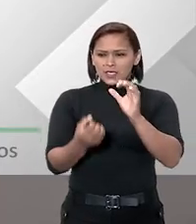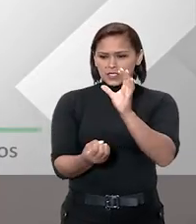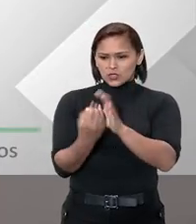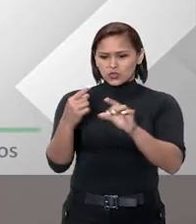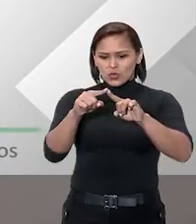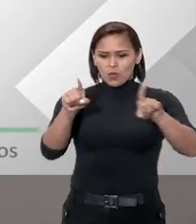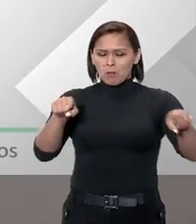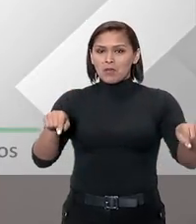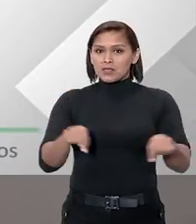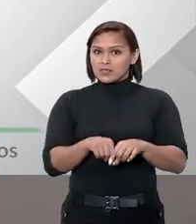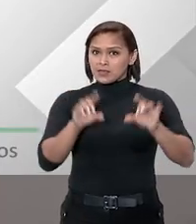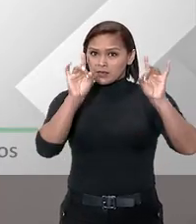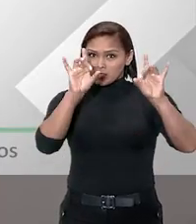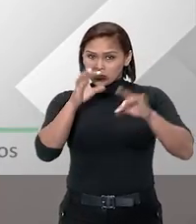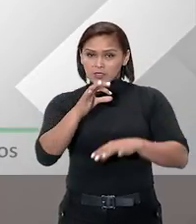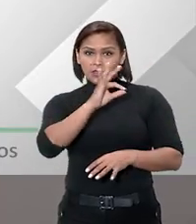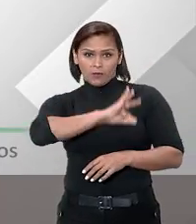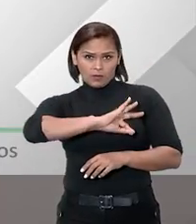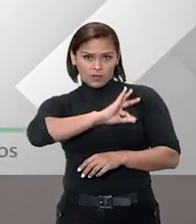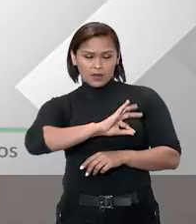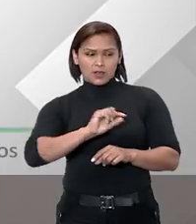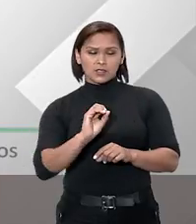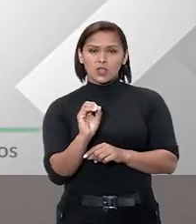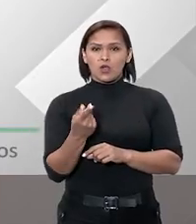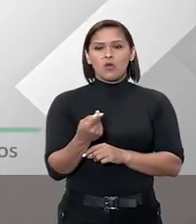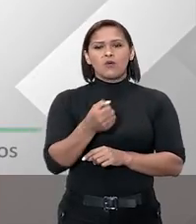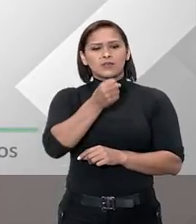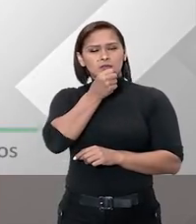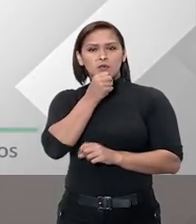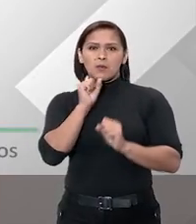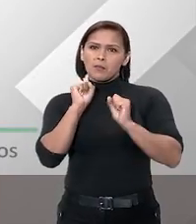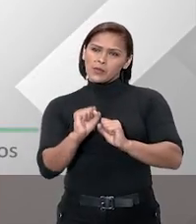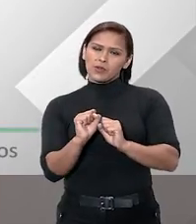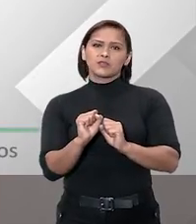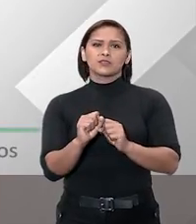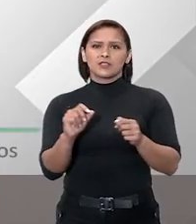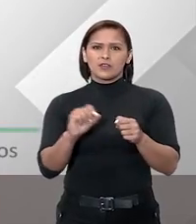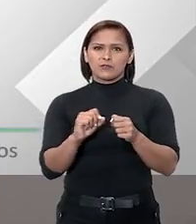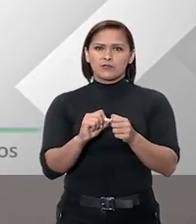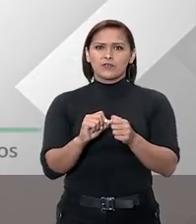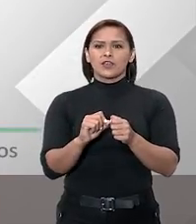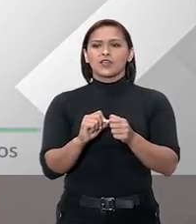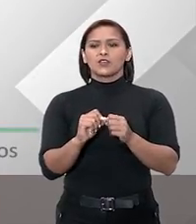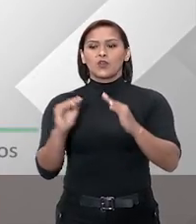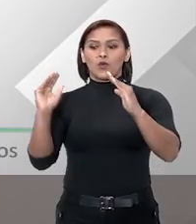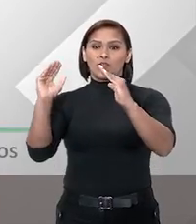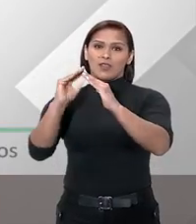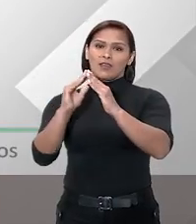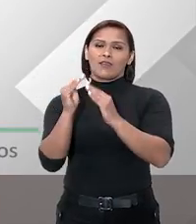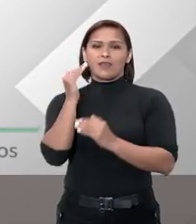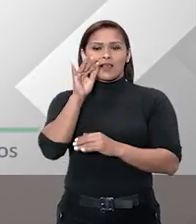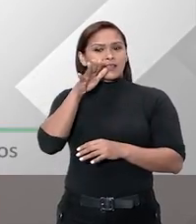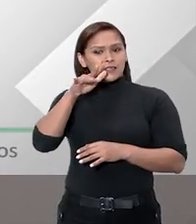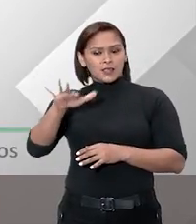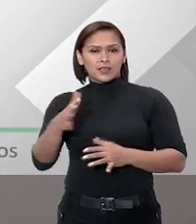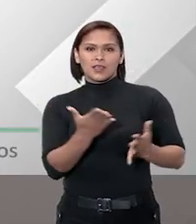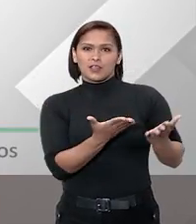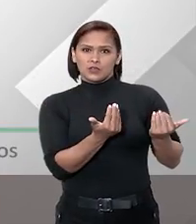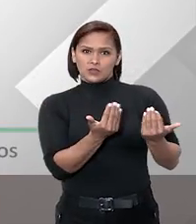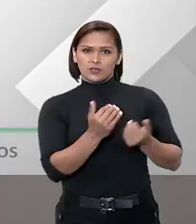de uma sala especial, então, nas delegacias? Ou esse depoimento pode ser tomado na casa do adolescente e da criança? Né?